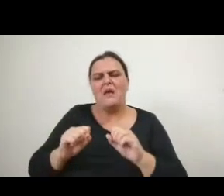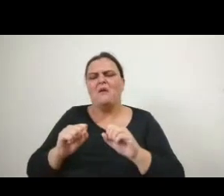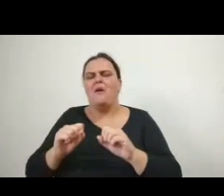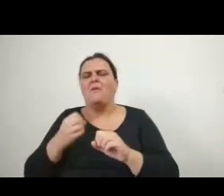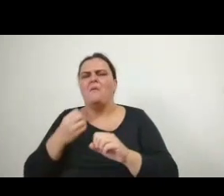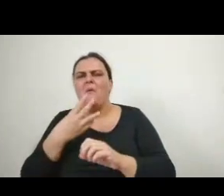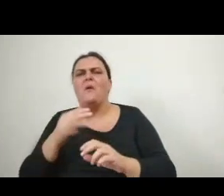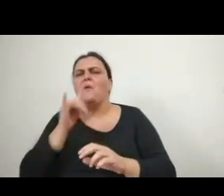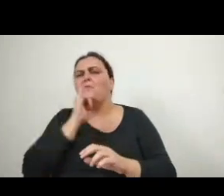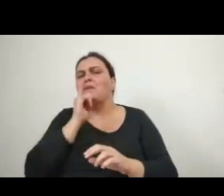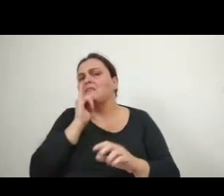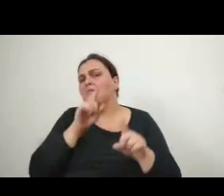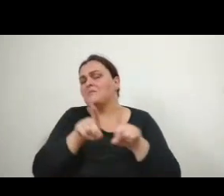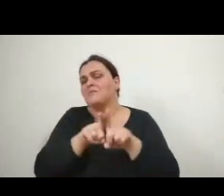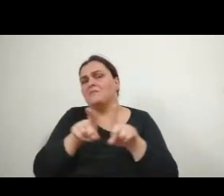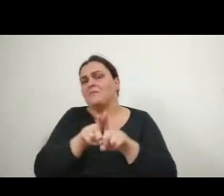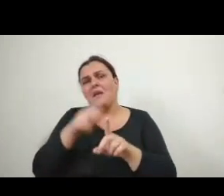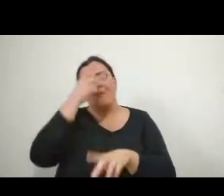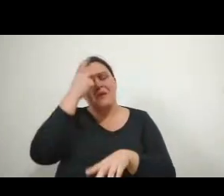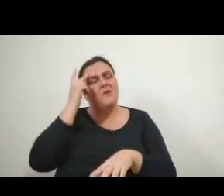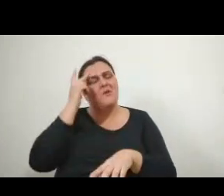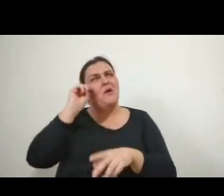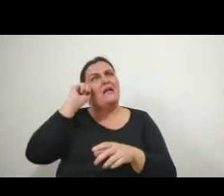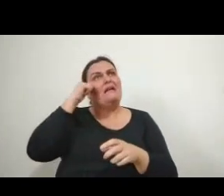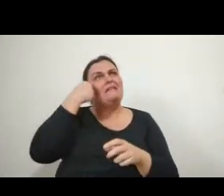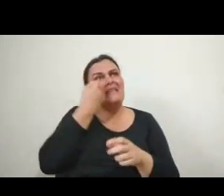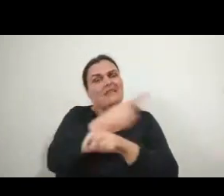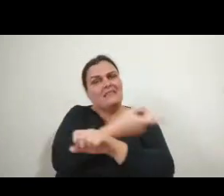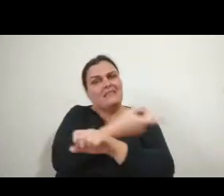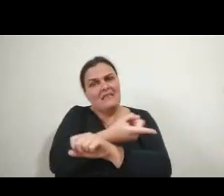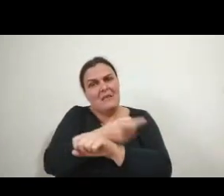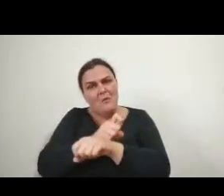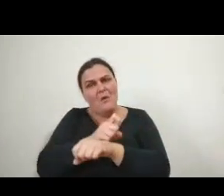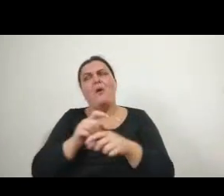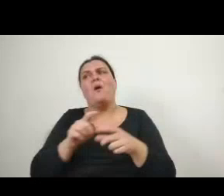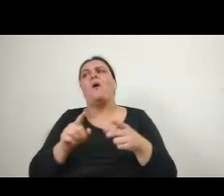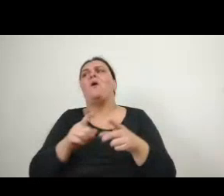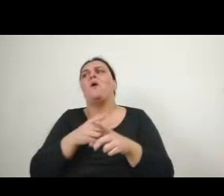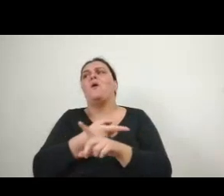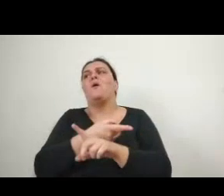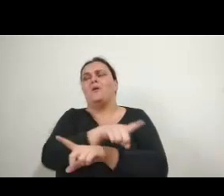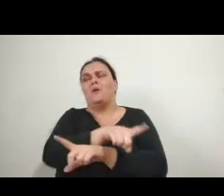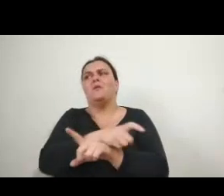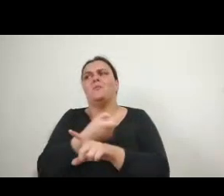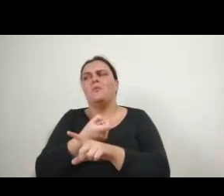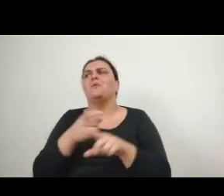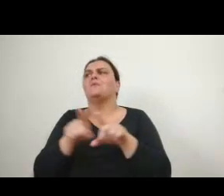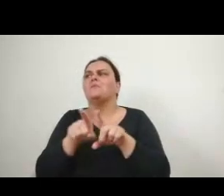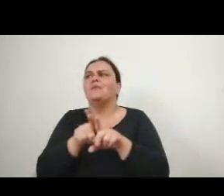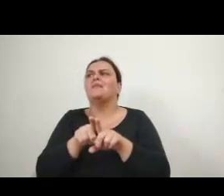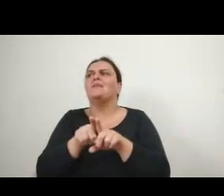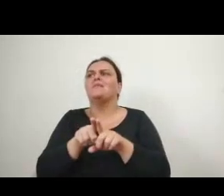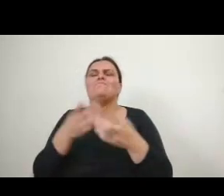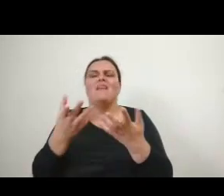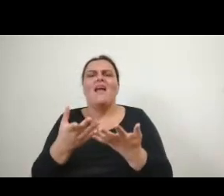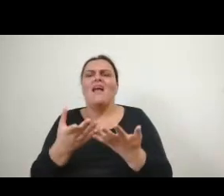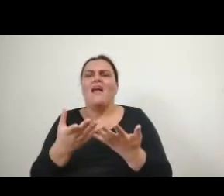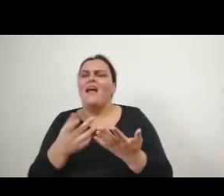quilombolas, dentre outros grupos, né, que são considerados como populações mais vulneráveis, né, eles vão ser